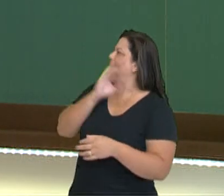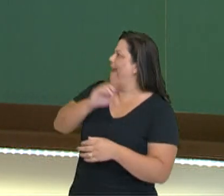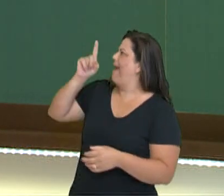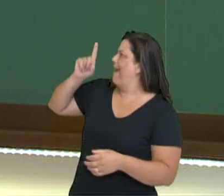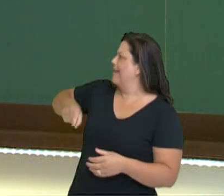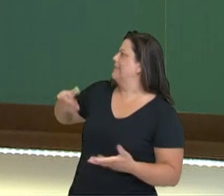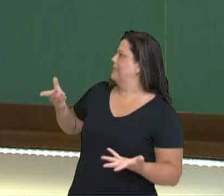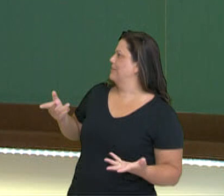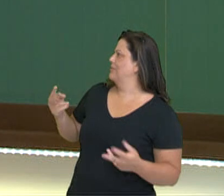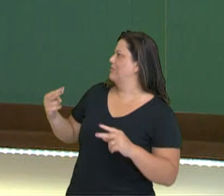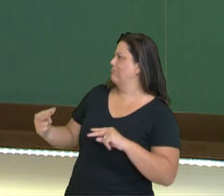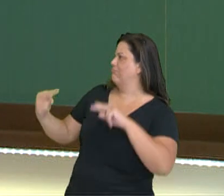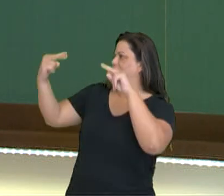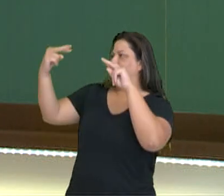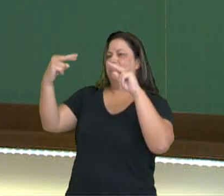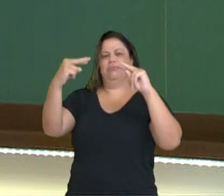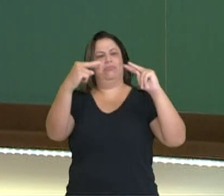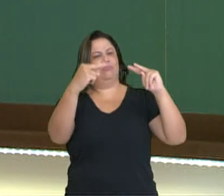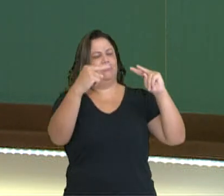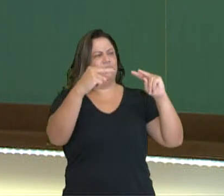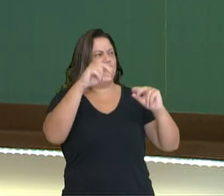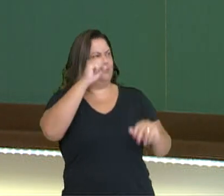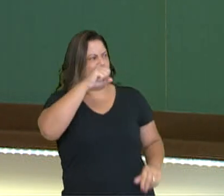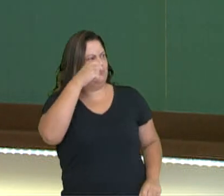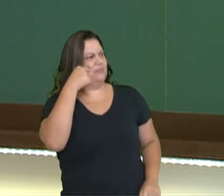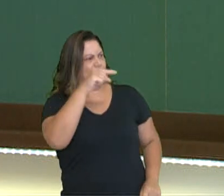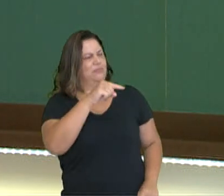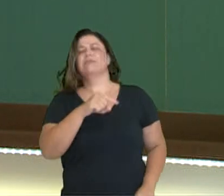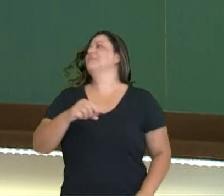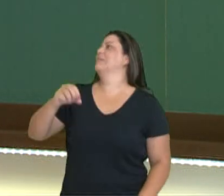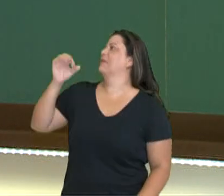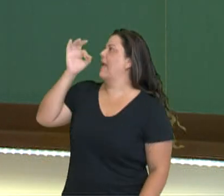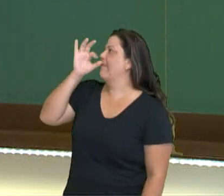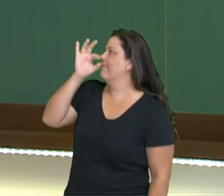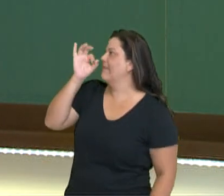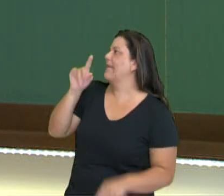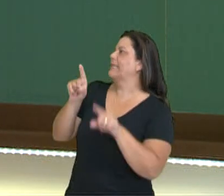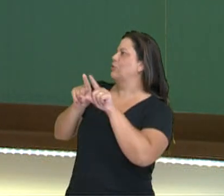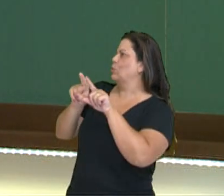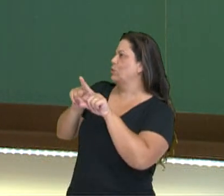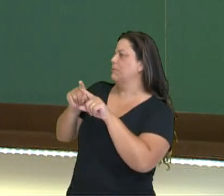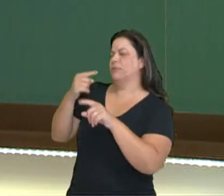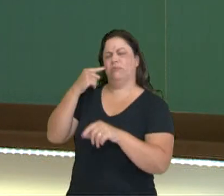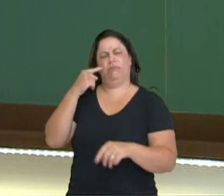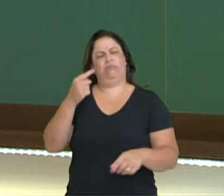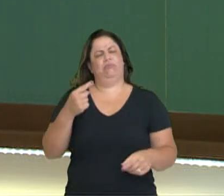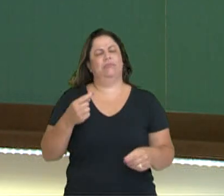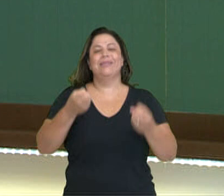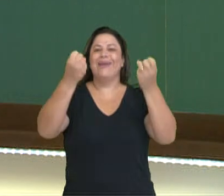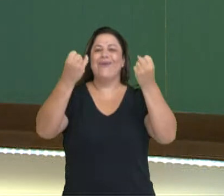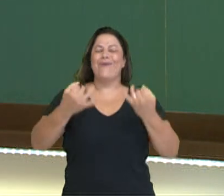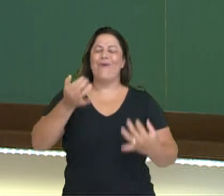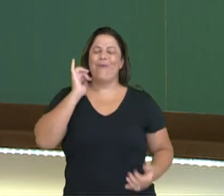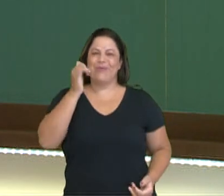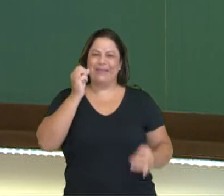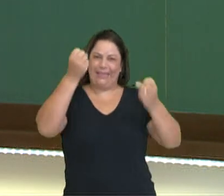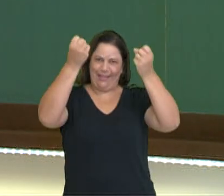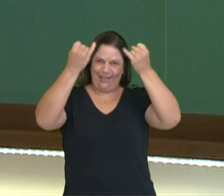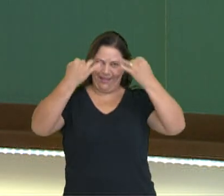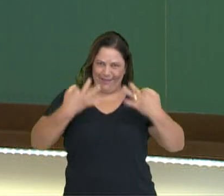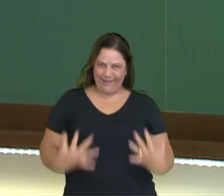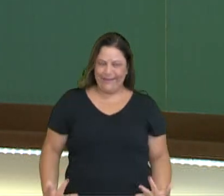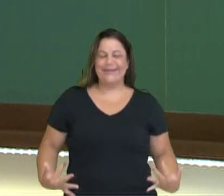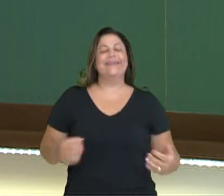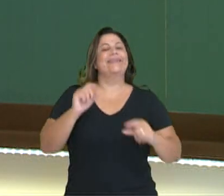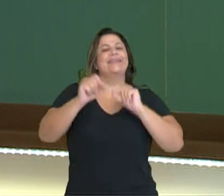me encarando. Quente? Quente e verde. Como o narrador descreve o rio? O narrador,